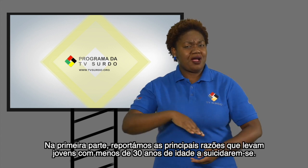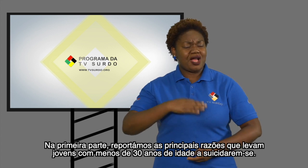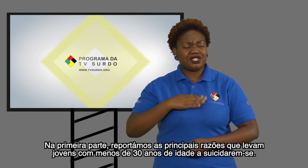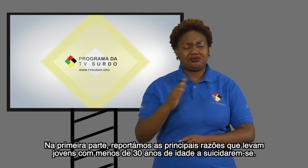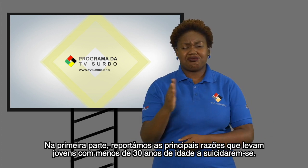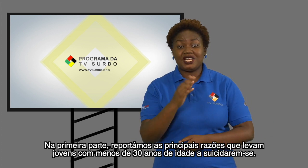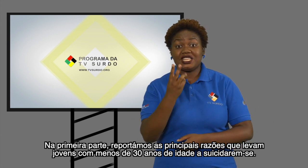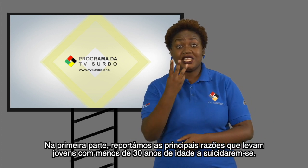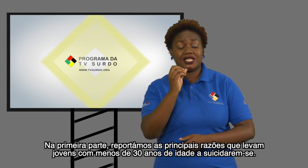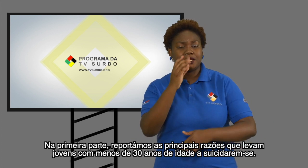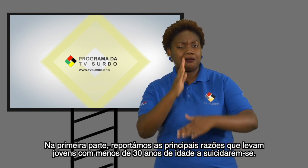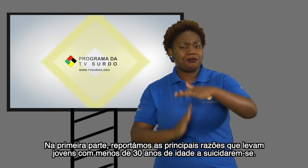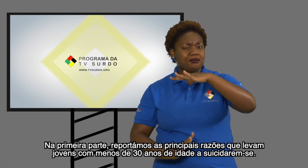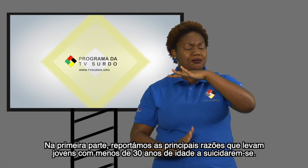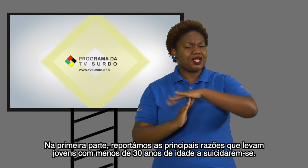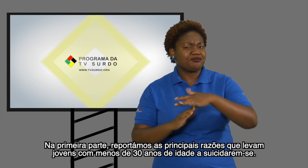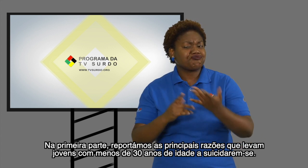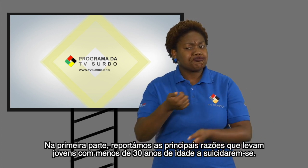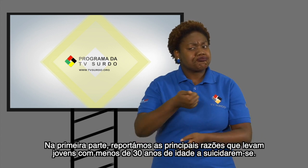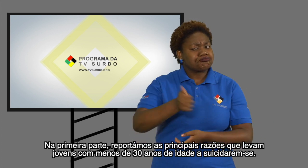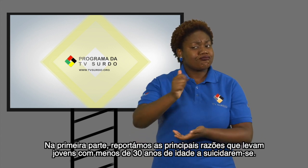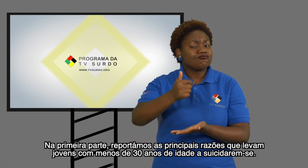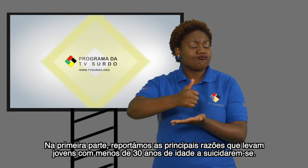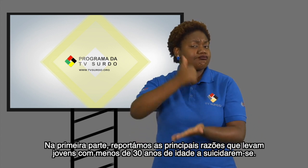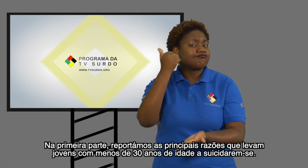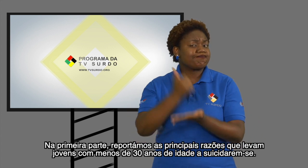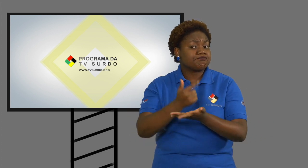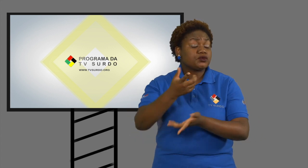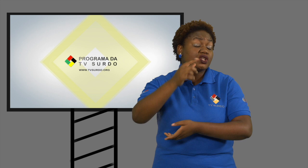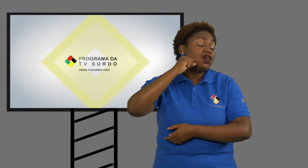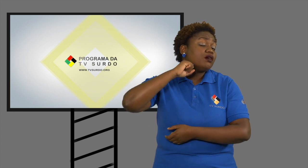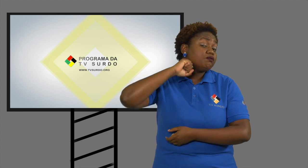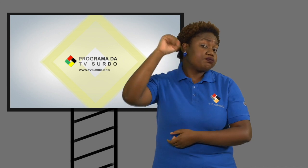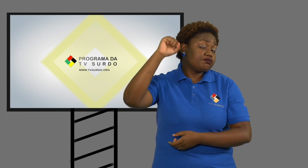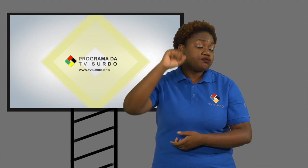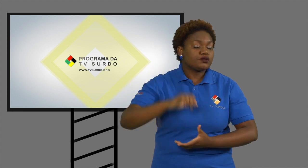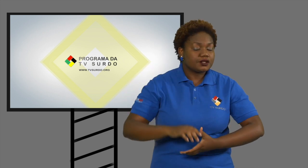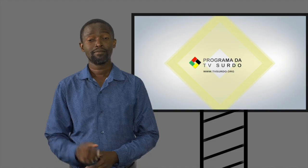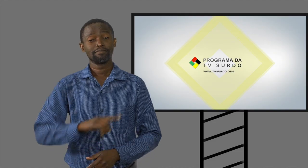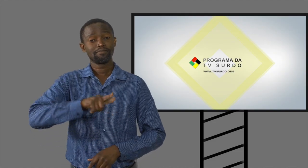levam jovens com menos de 30 anos de idade a suicidarem-se.